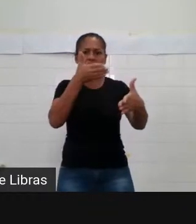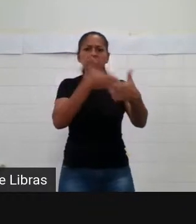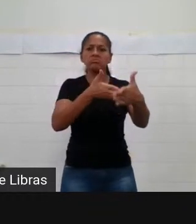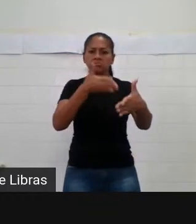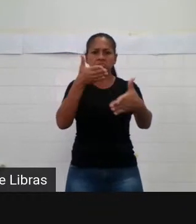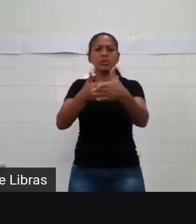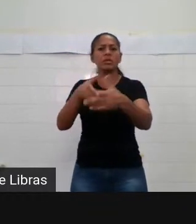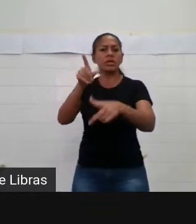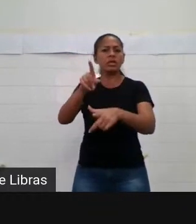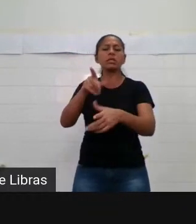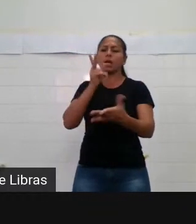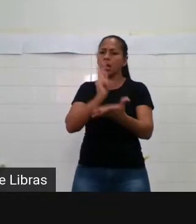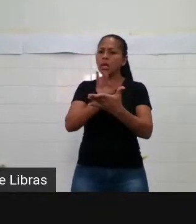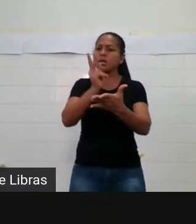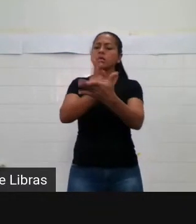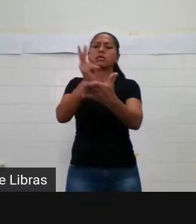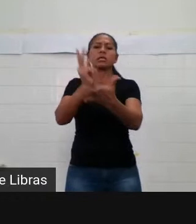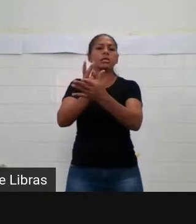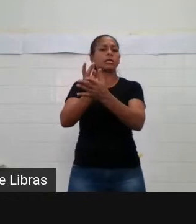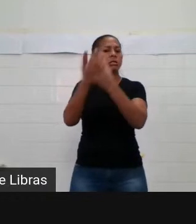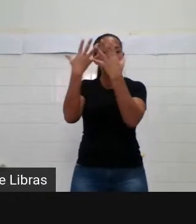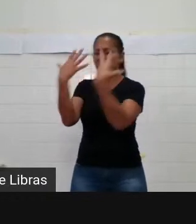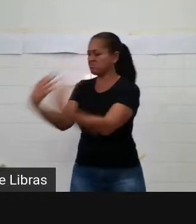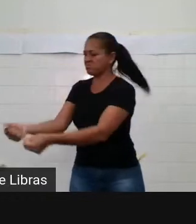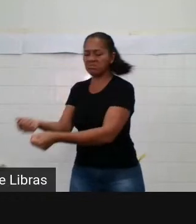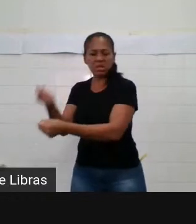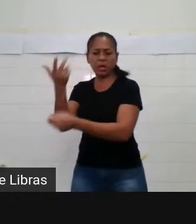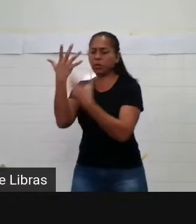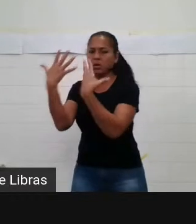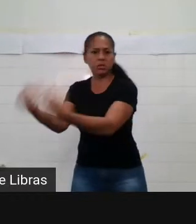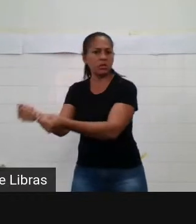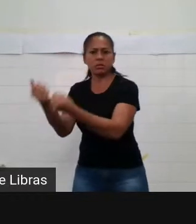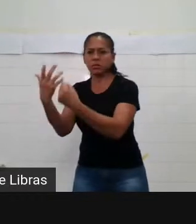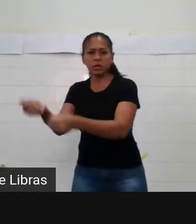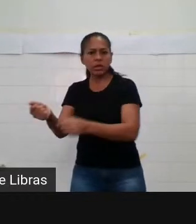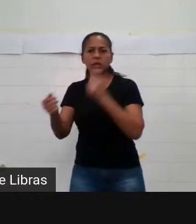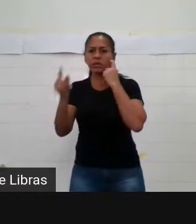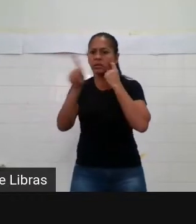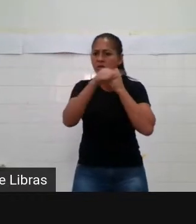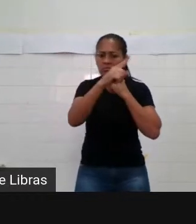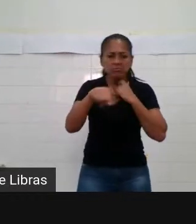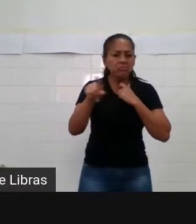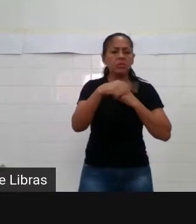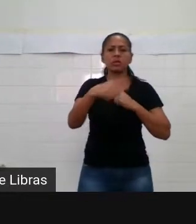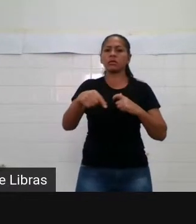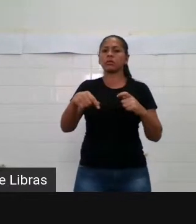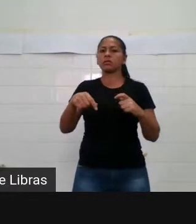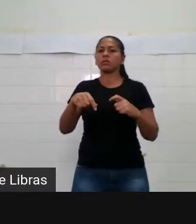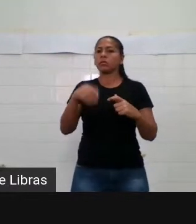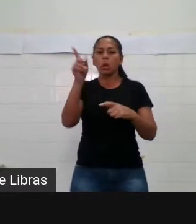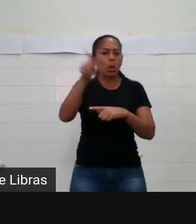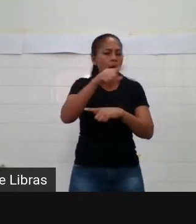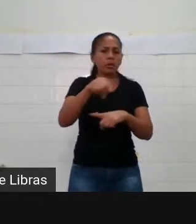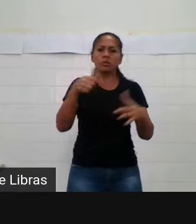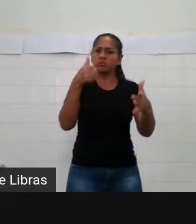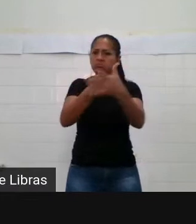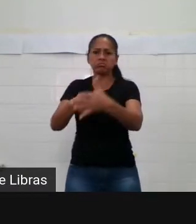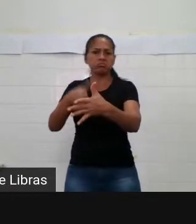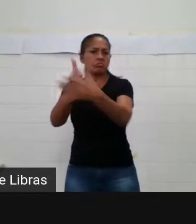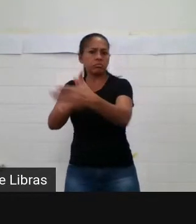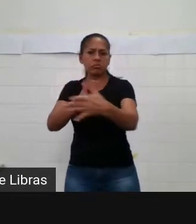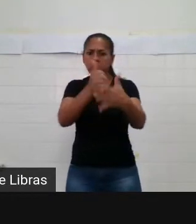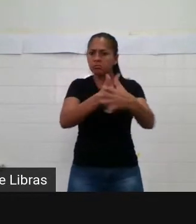a todo tempo negada. E, sobretudo, a existência negra é a todo tempo